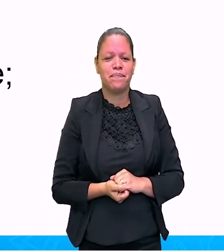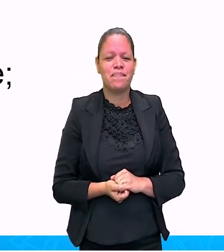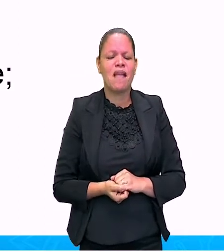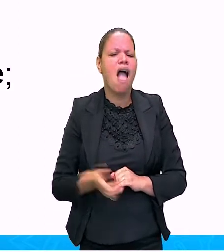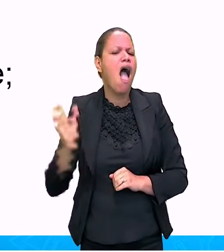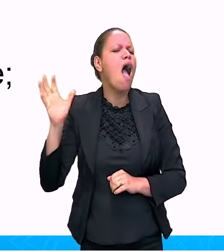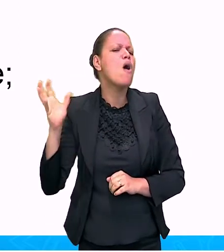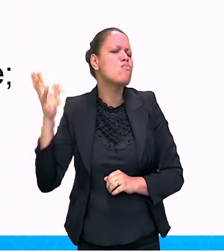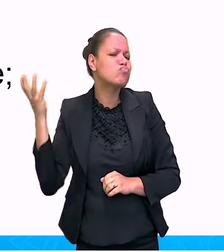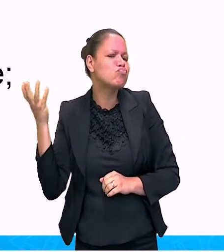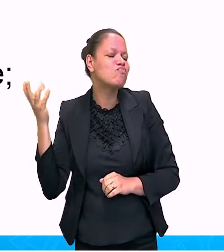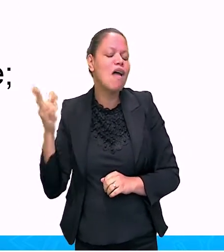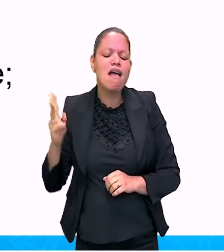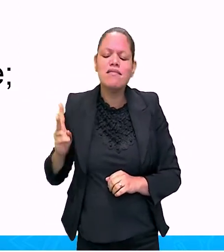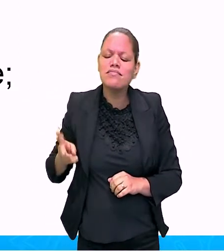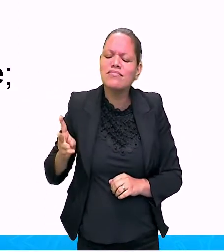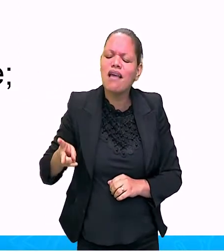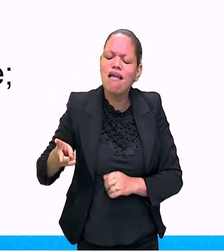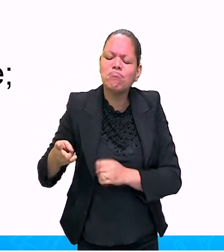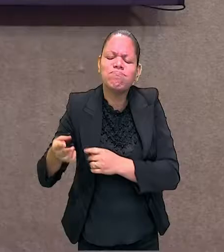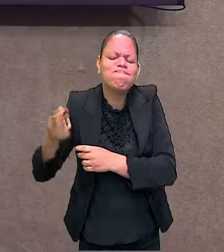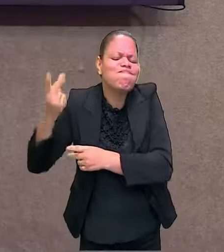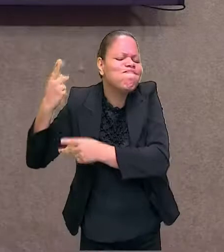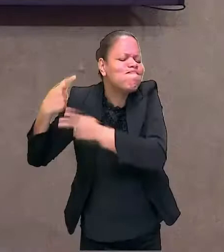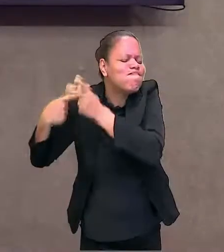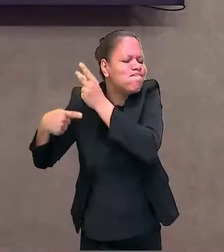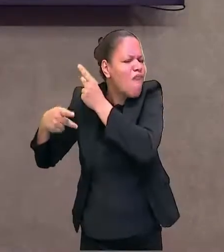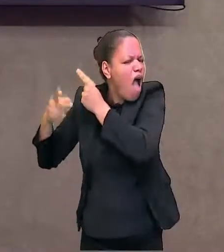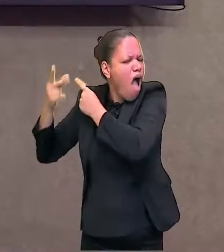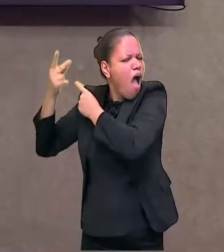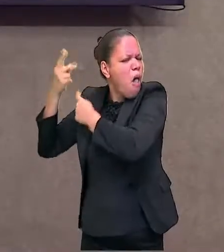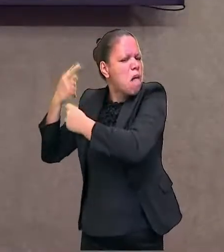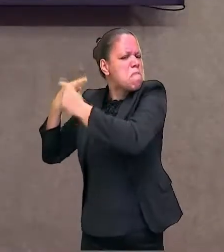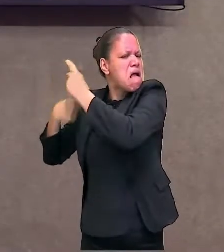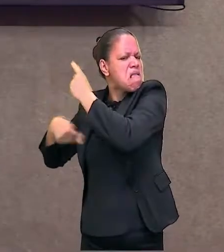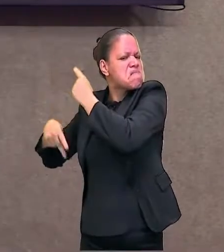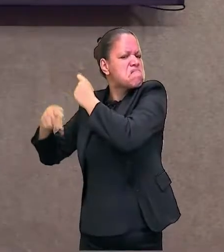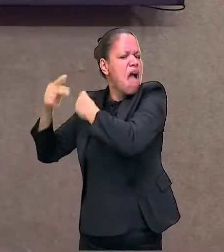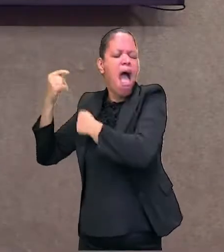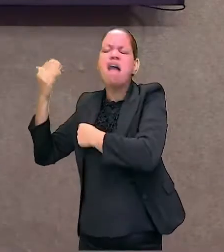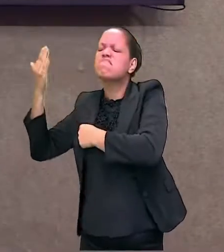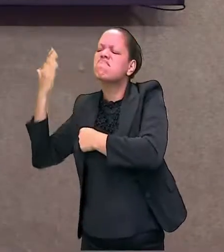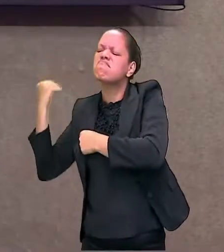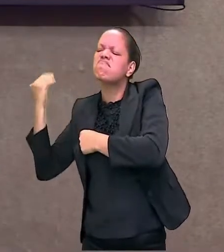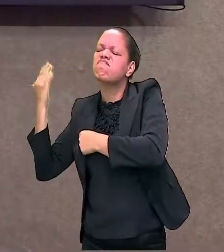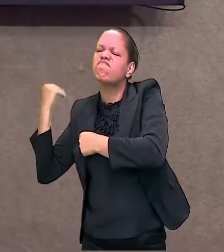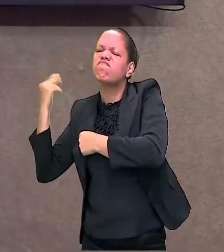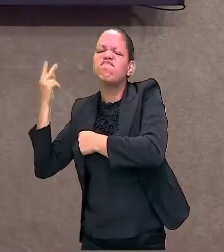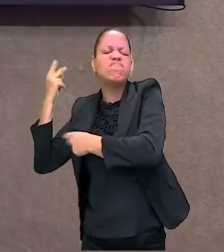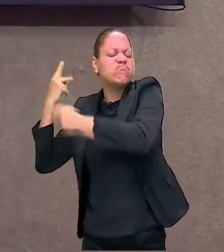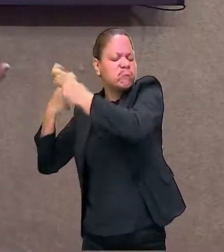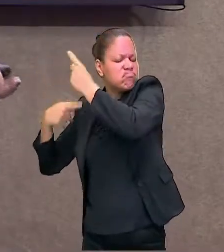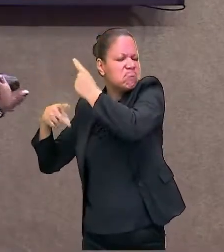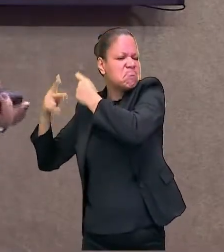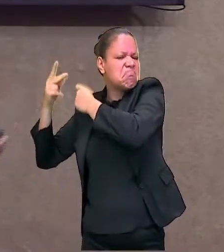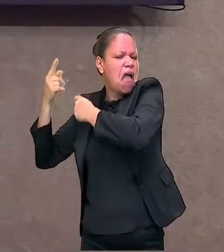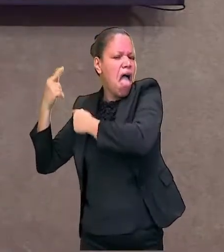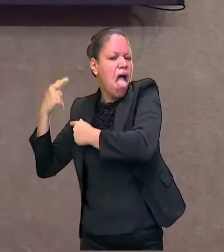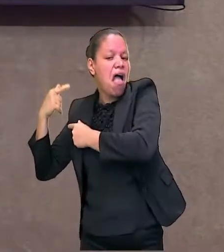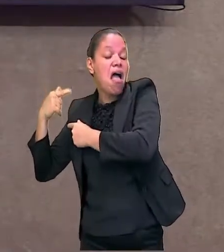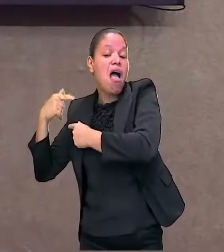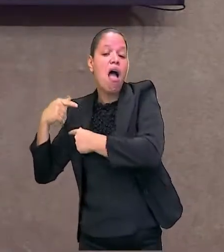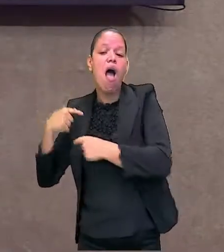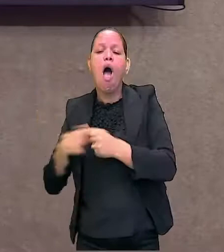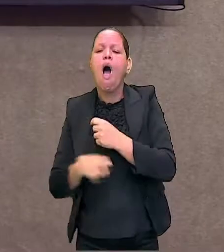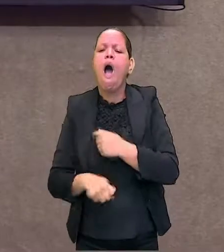Acontecem sempre num passado distante. Naquela época em que minha avó me